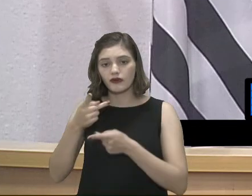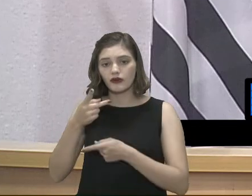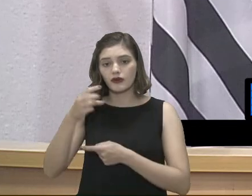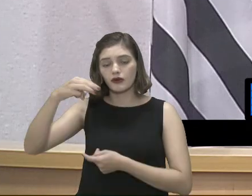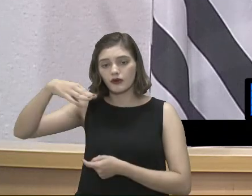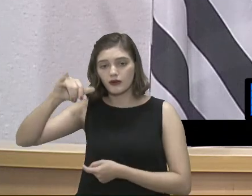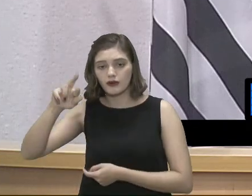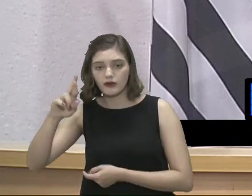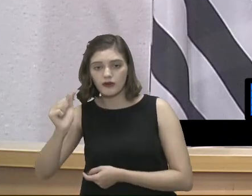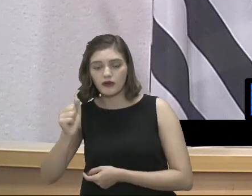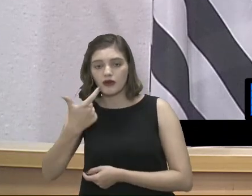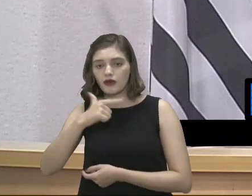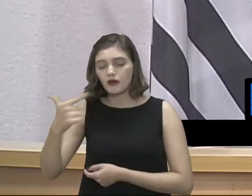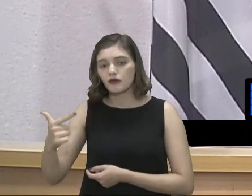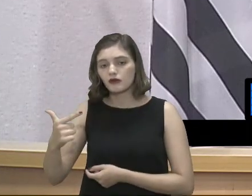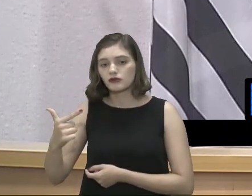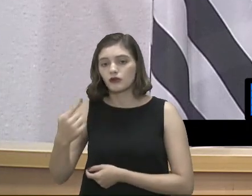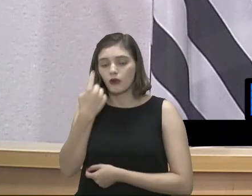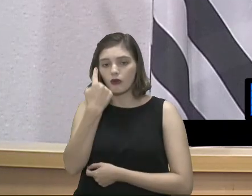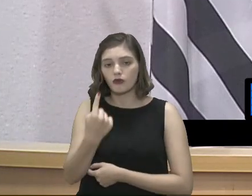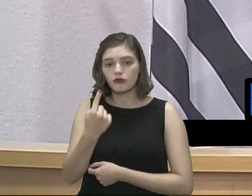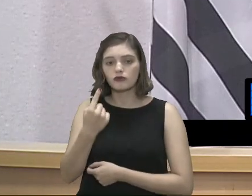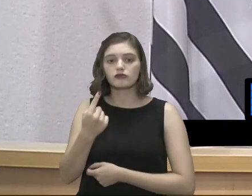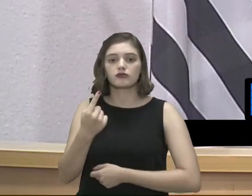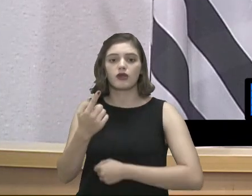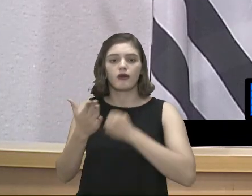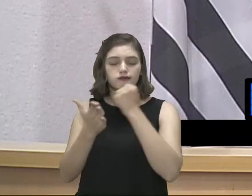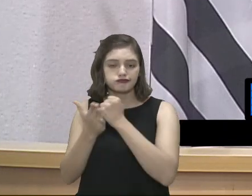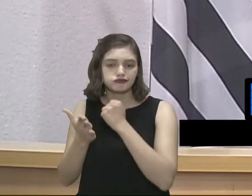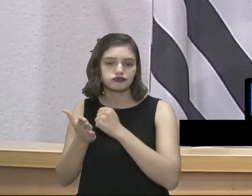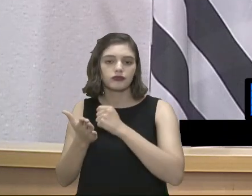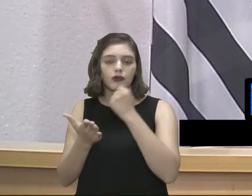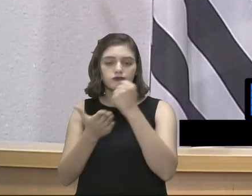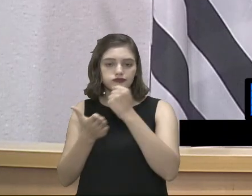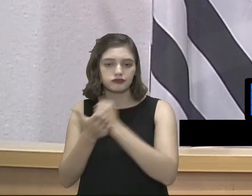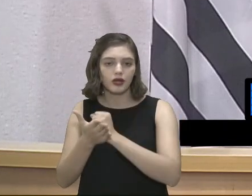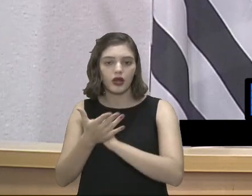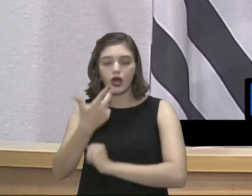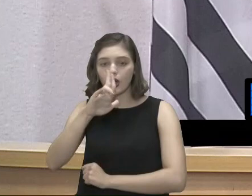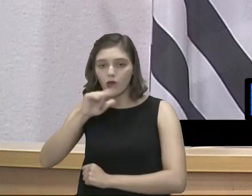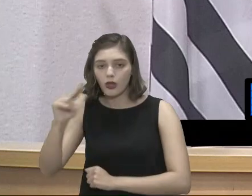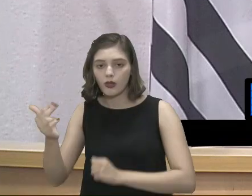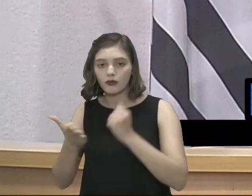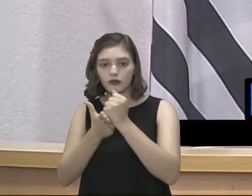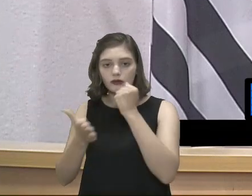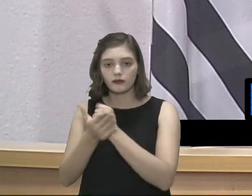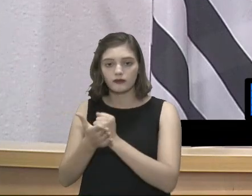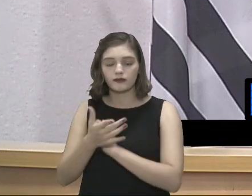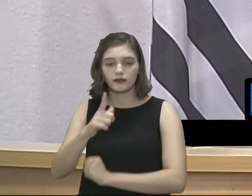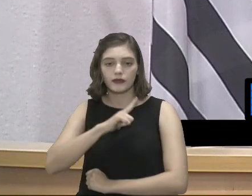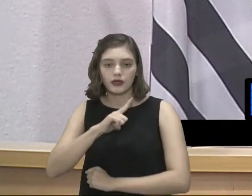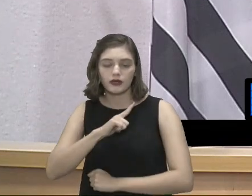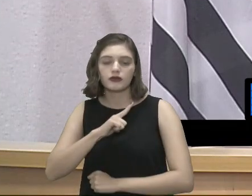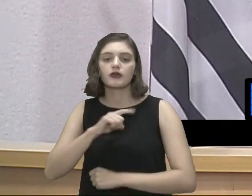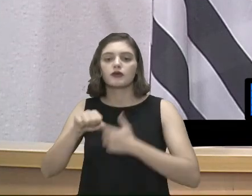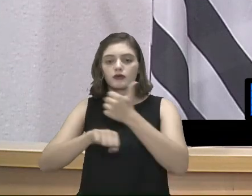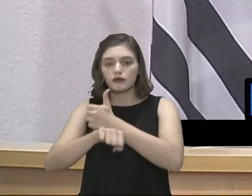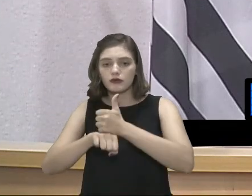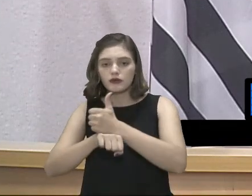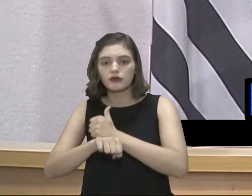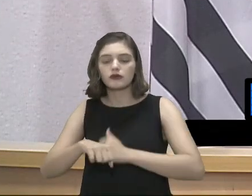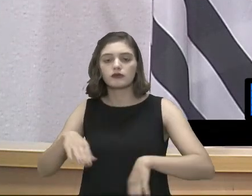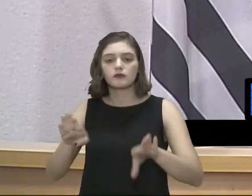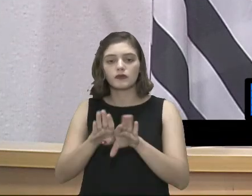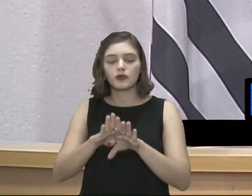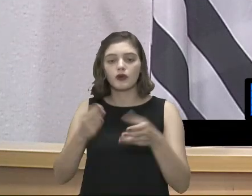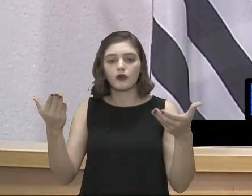também até hoje não tenho um registro na minha carteira de trabalho. Eu nunca fui contratada. E eu tenho capacitações também. Até